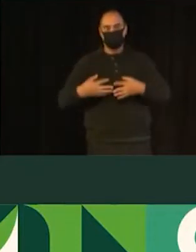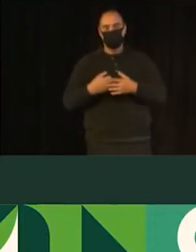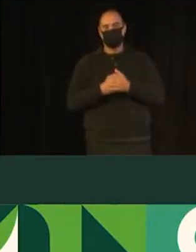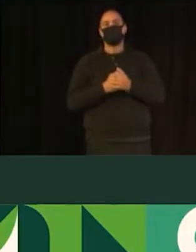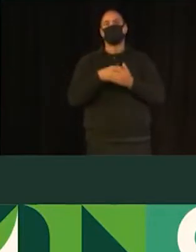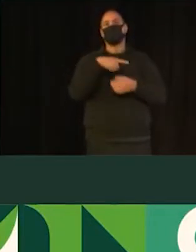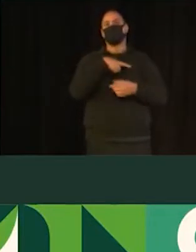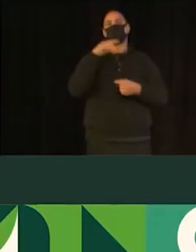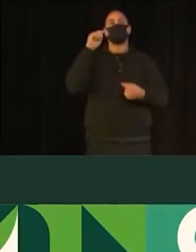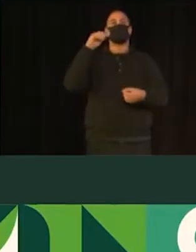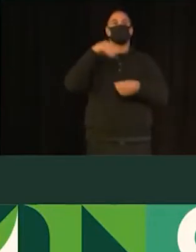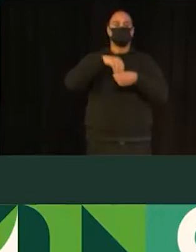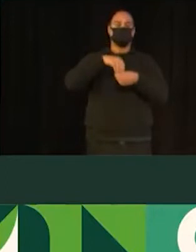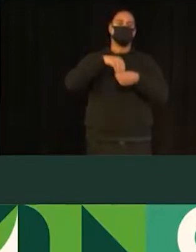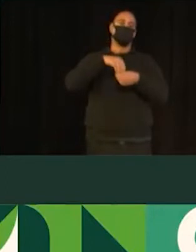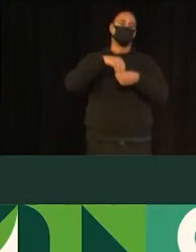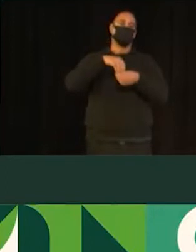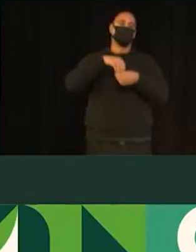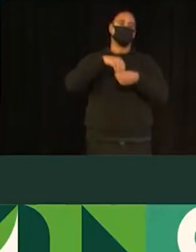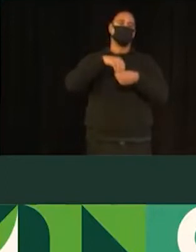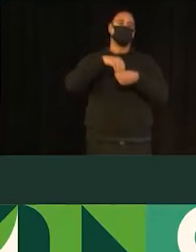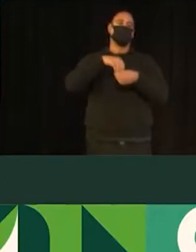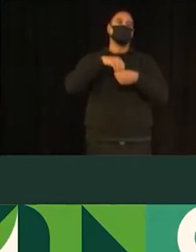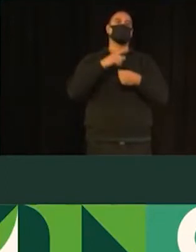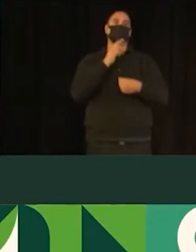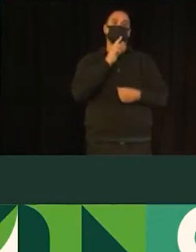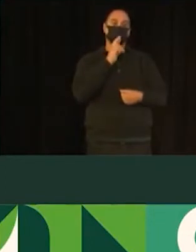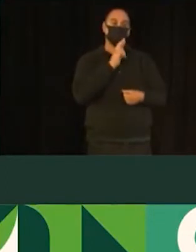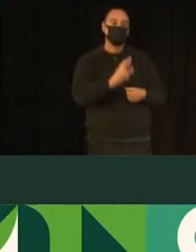recurso e os contratos, que eu vou mostrar daqui a pouco.